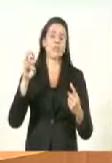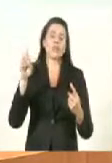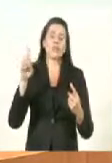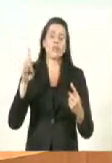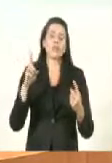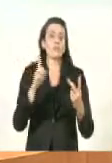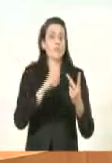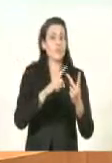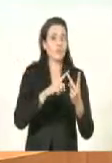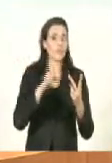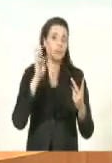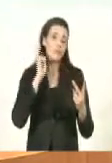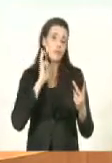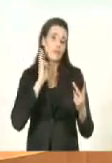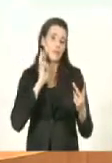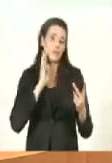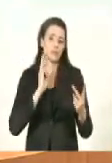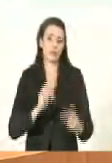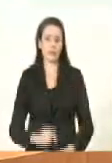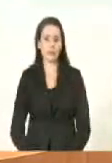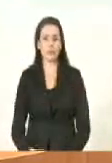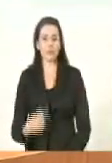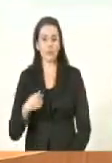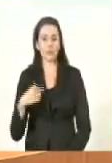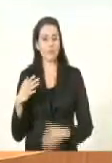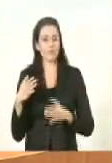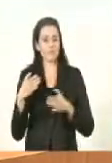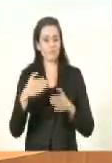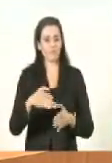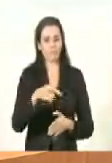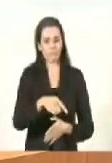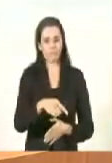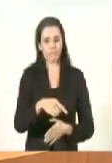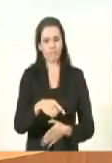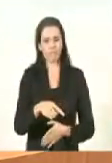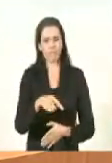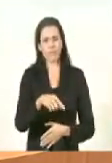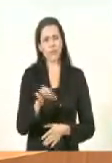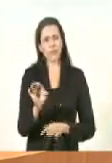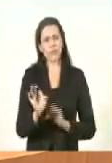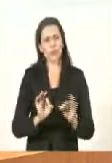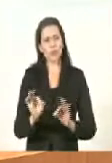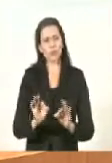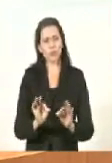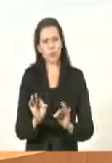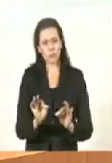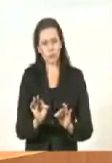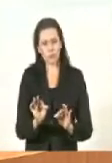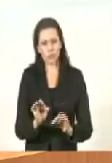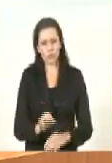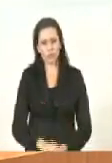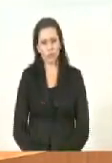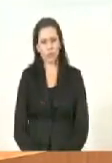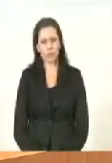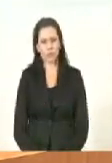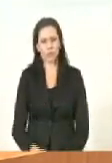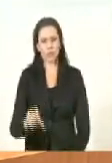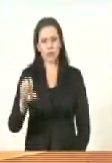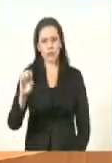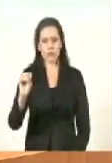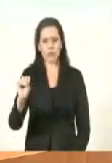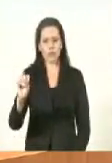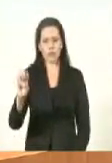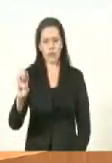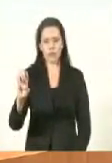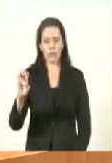e naquele momento, no evento, no dia de campo, organizado pelo SEBRAE, em parceria com o Fórum